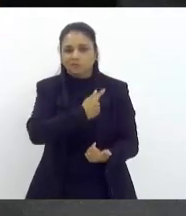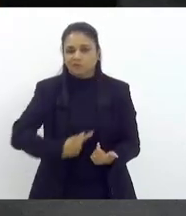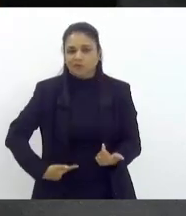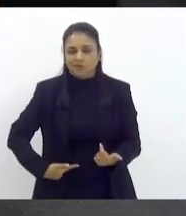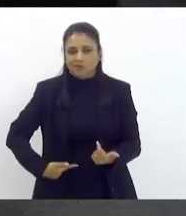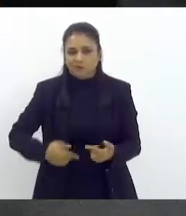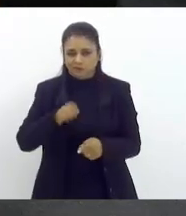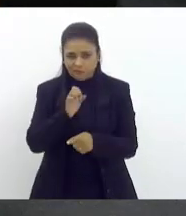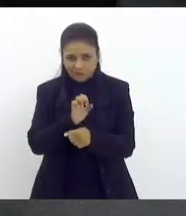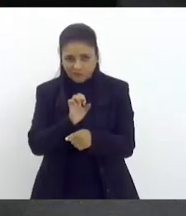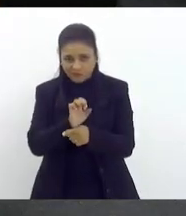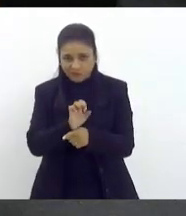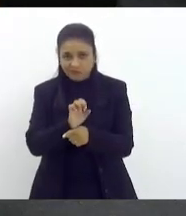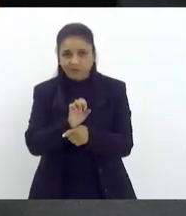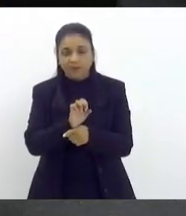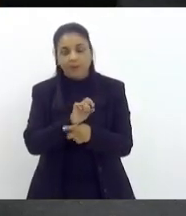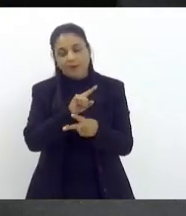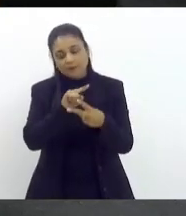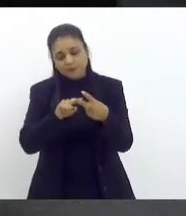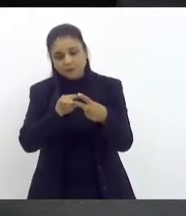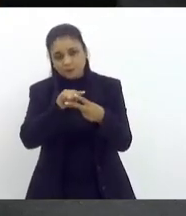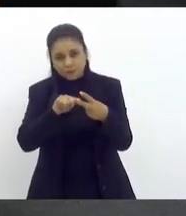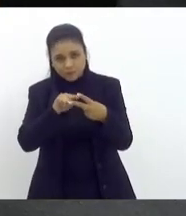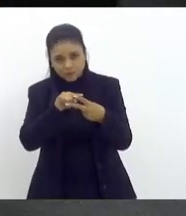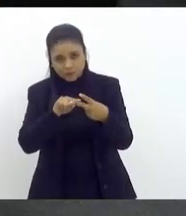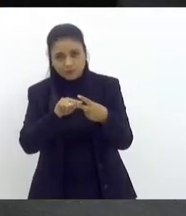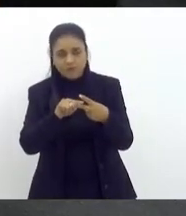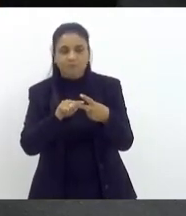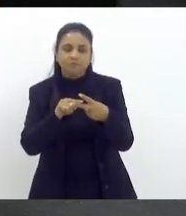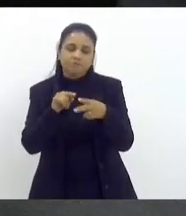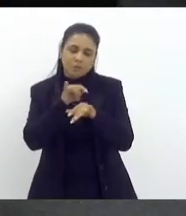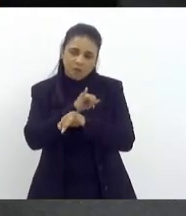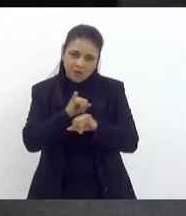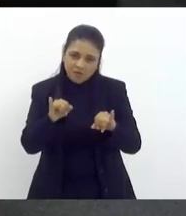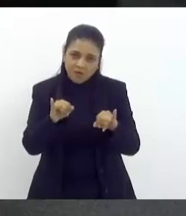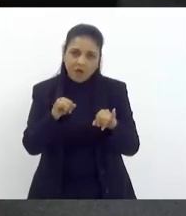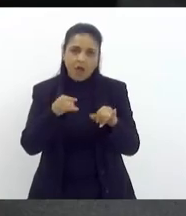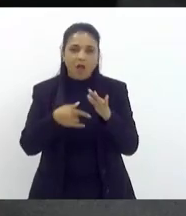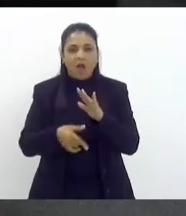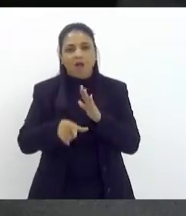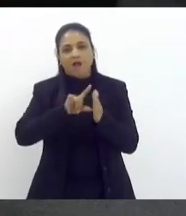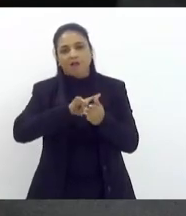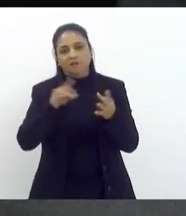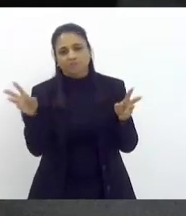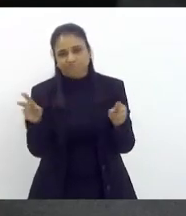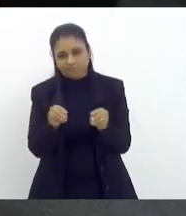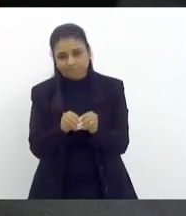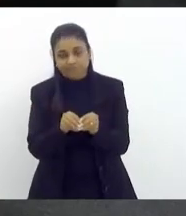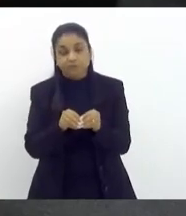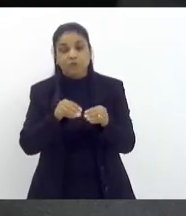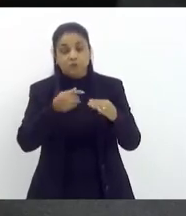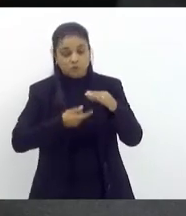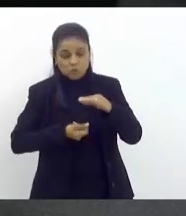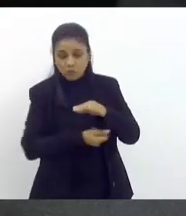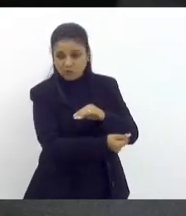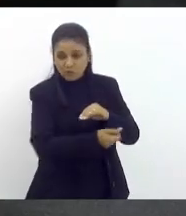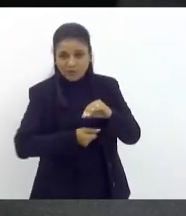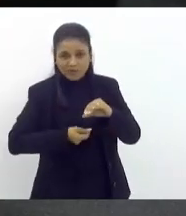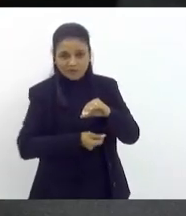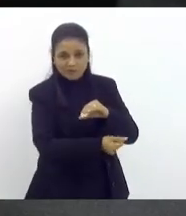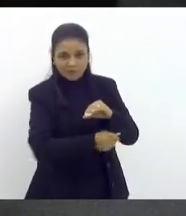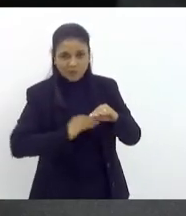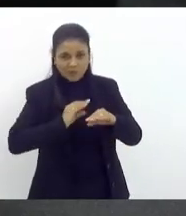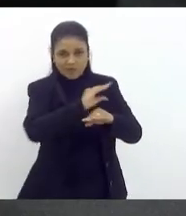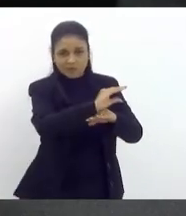são essas duas colocações que eu queria fazer aqui antes de terminar esse plenário porque eu supero RJ é um benefício que essa